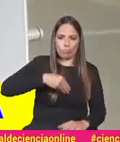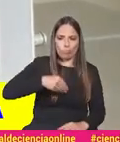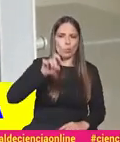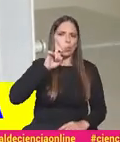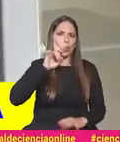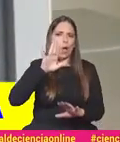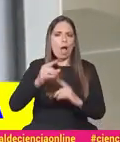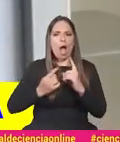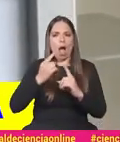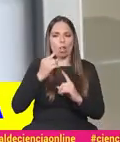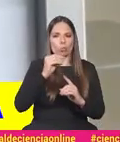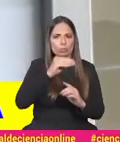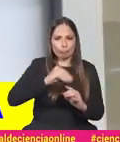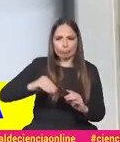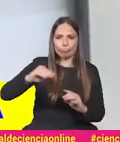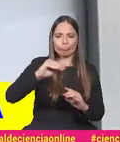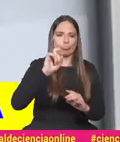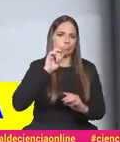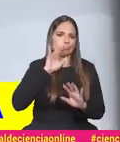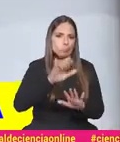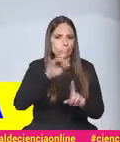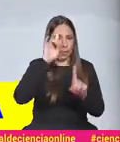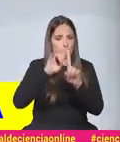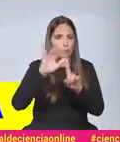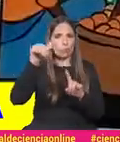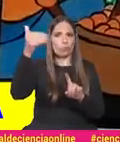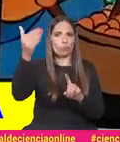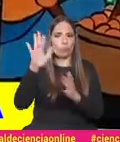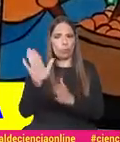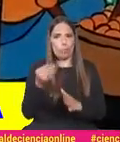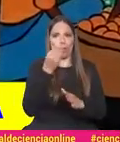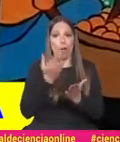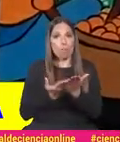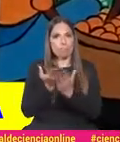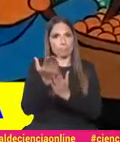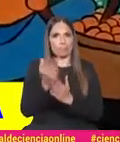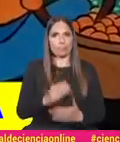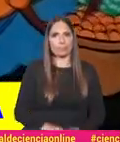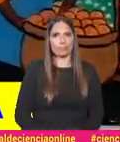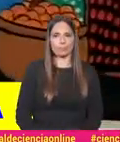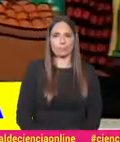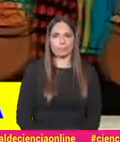algumas espécies cultivadas, como forma de assegurar o futuro da produção alimentar.